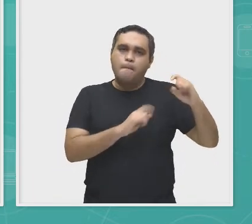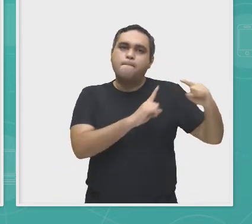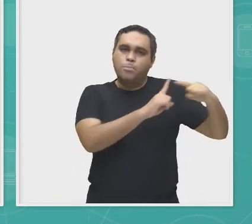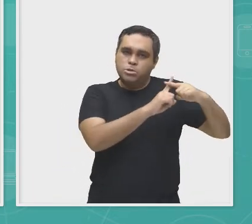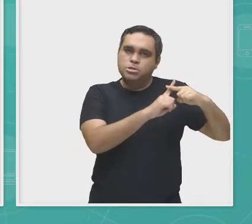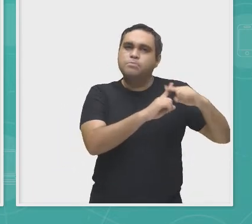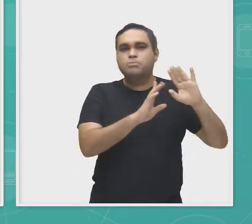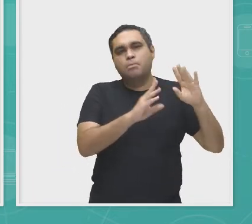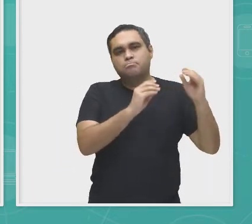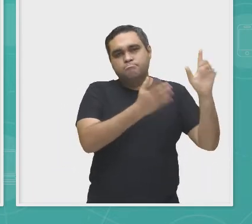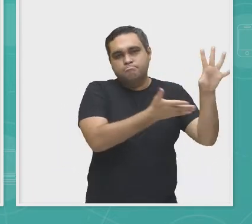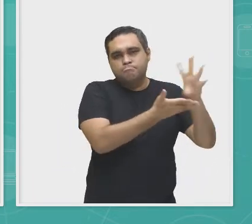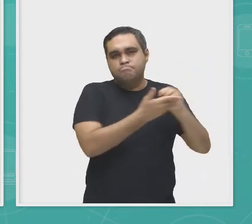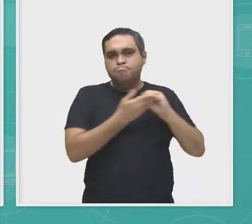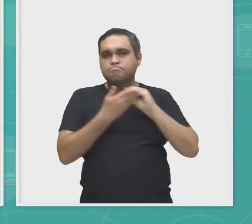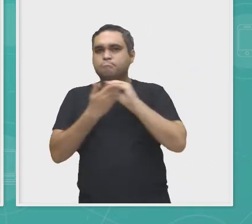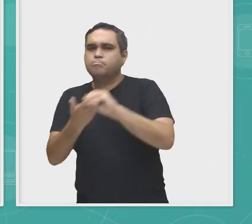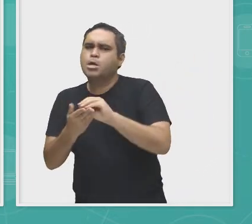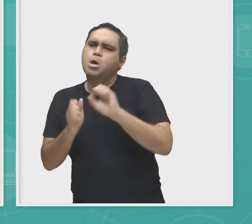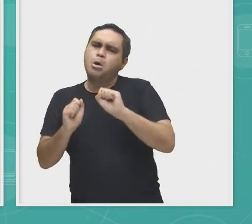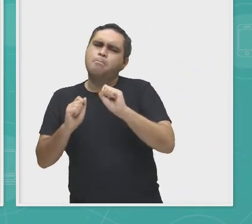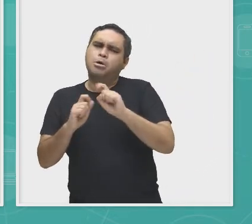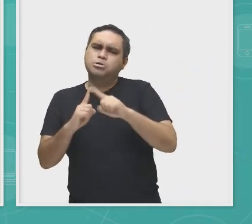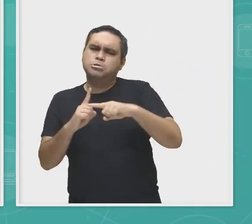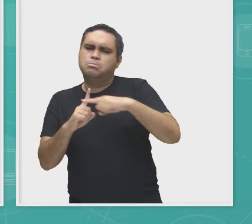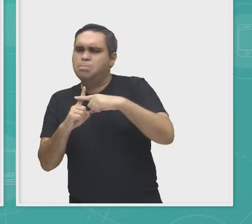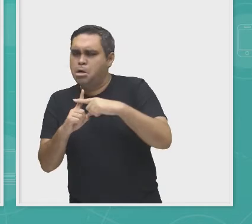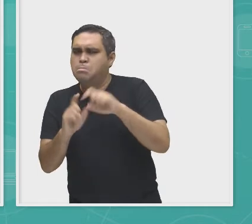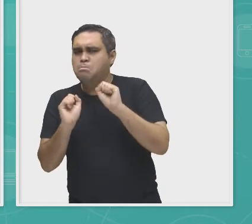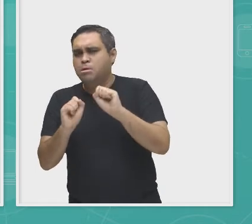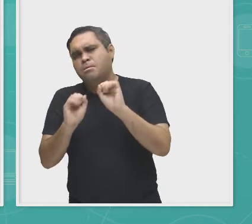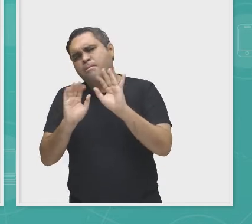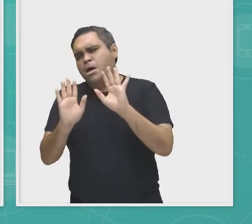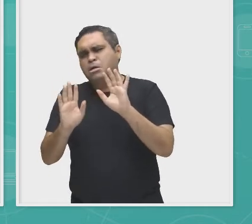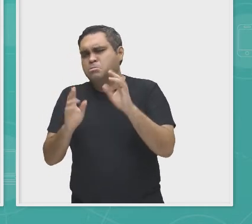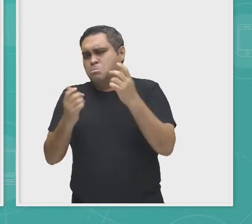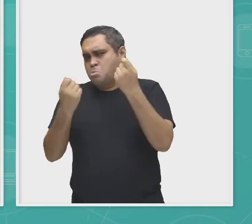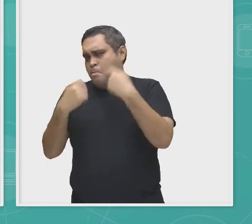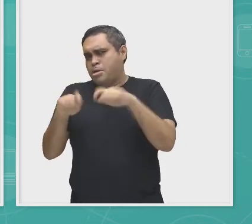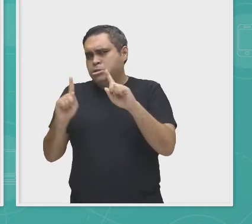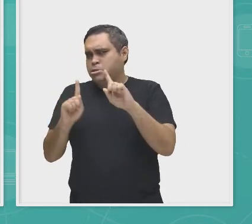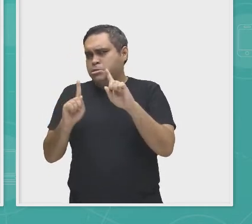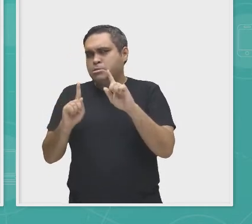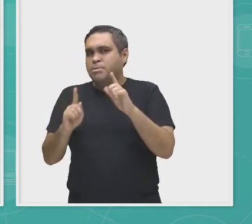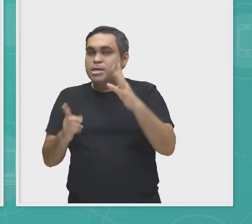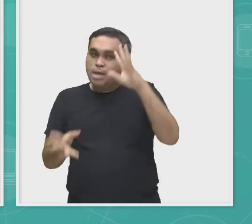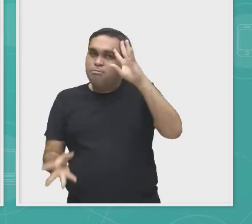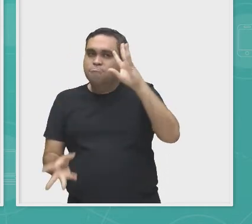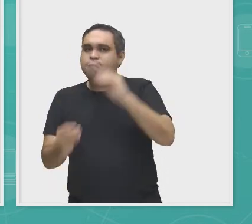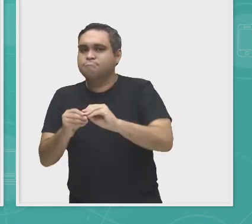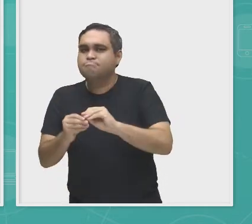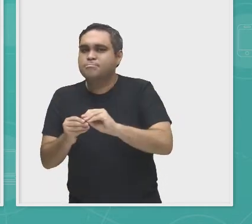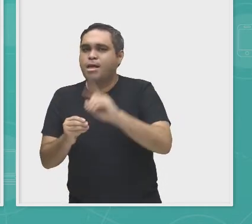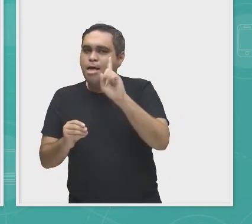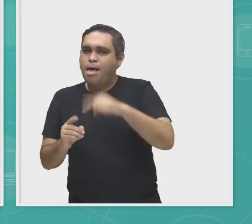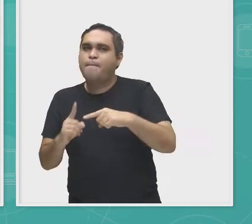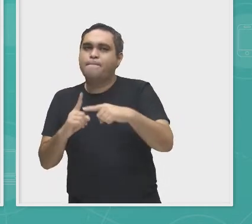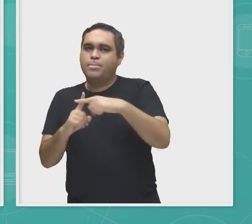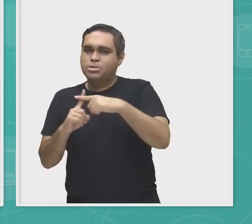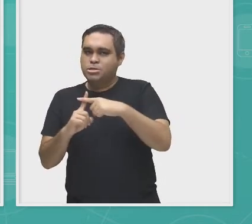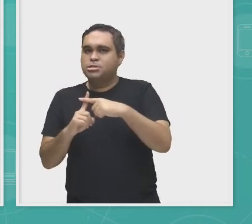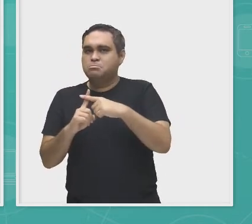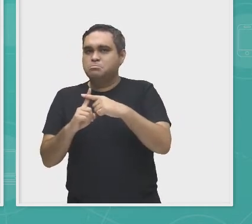eu insiro o sinal de mais. Caso contrário, deixo apenas o valor do número, que já se sabe automaticamente que se trata de um